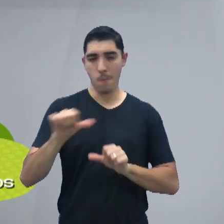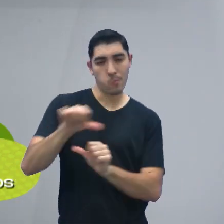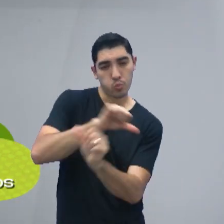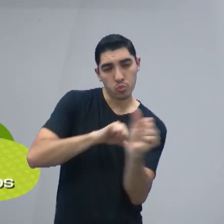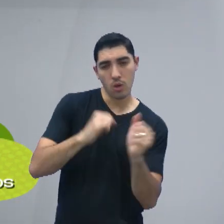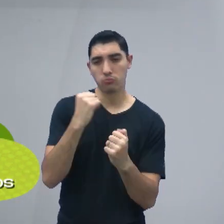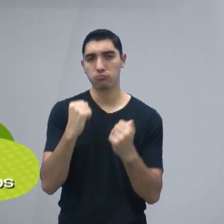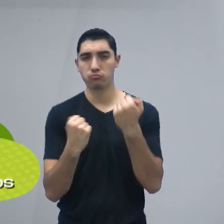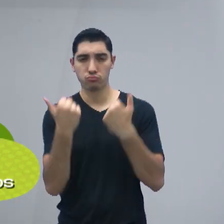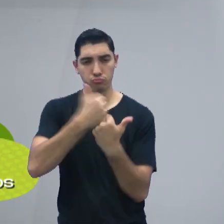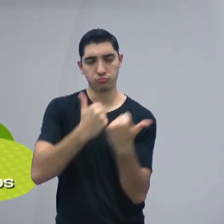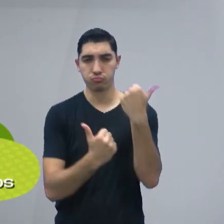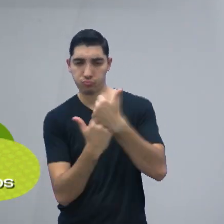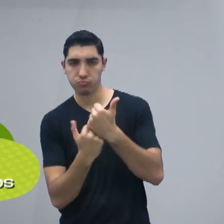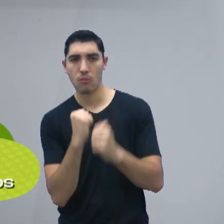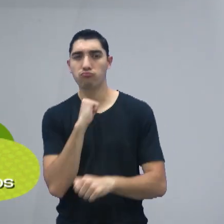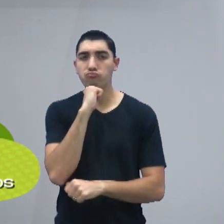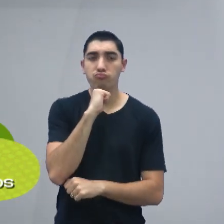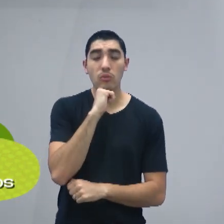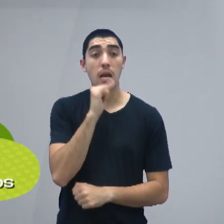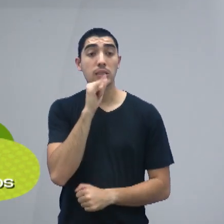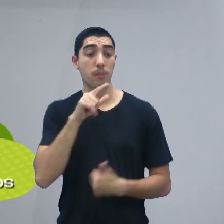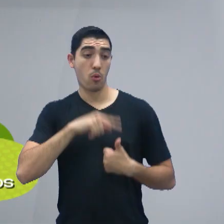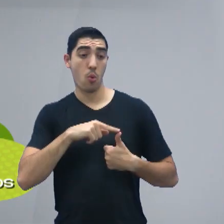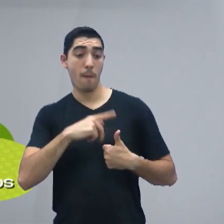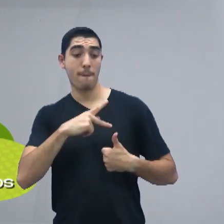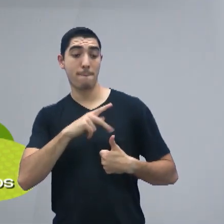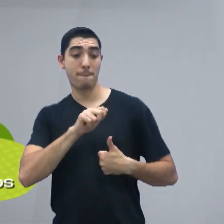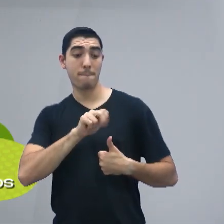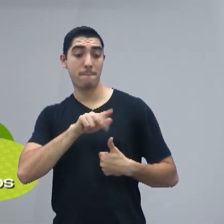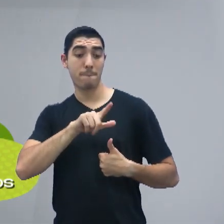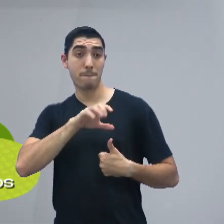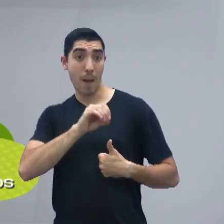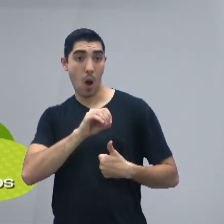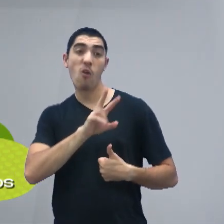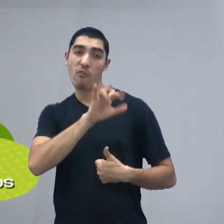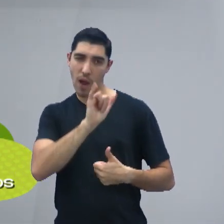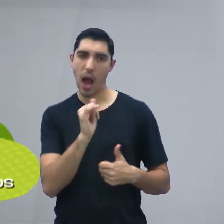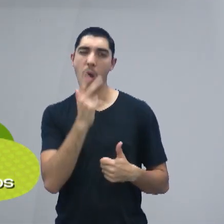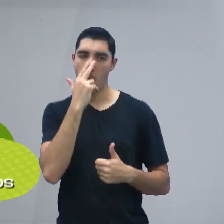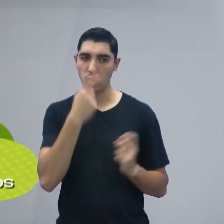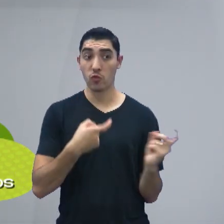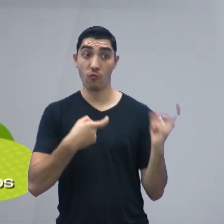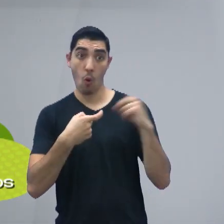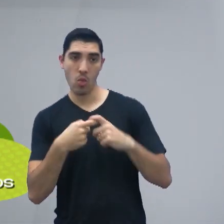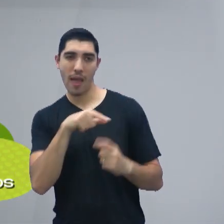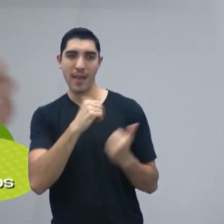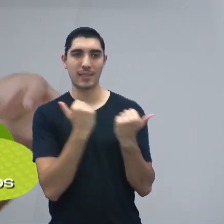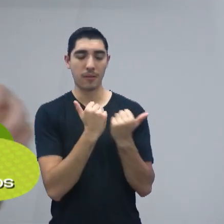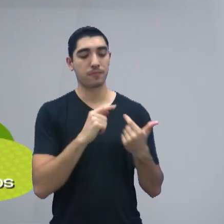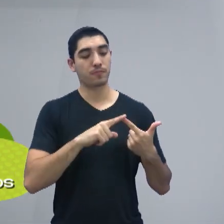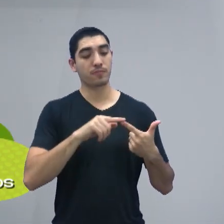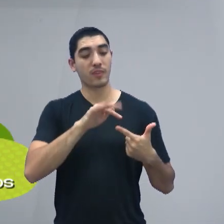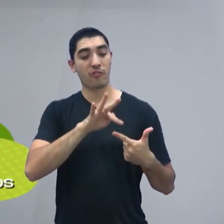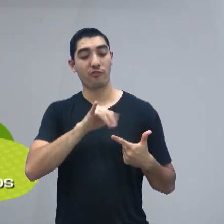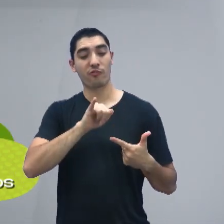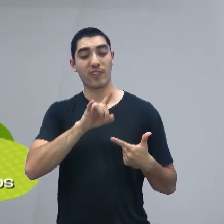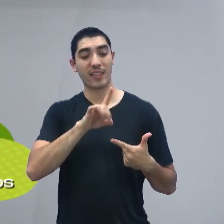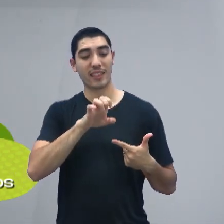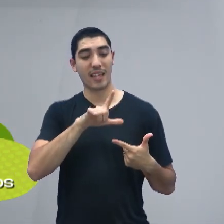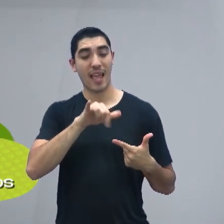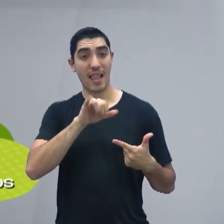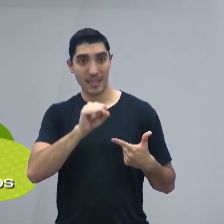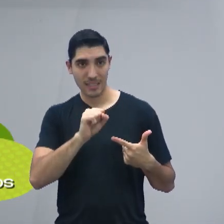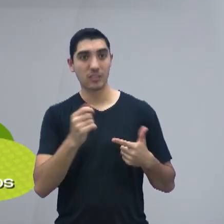Paulo César novamente ali para a defesa, trazendo um pouco mais de bagagem, um pouco mais de experiência, volta o Fidelis para o meio-campo, deixa o Luiz